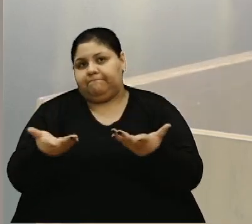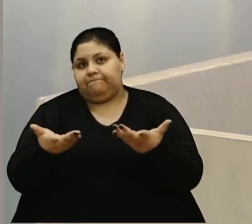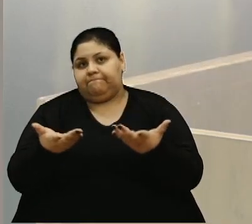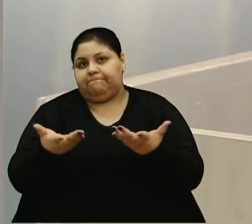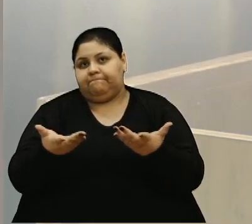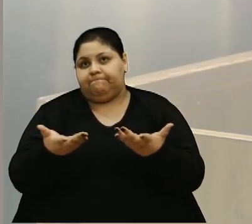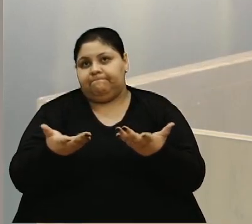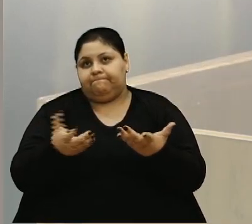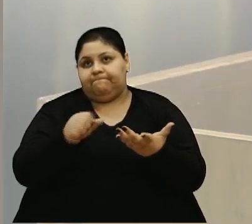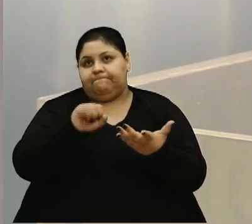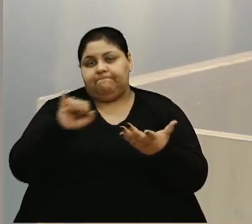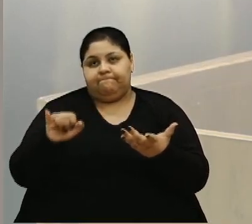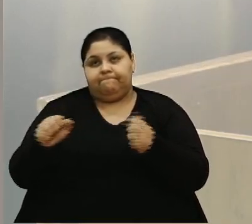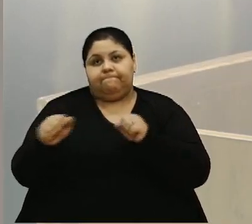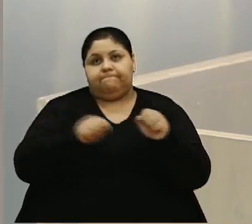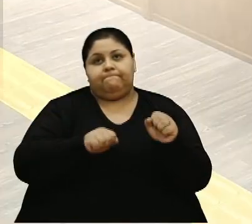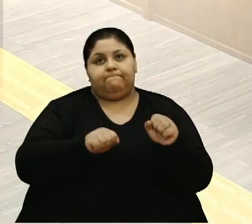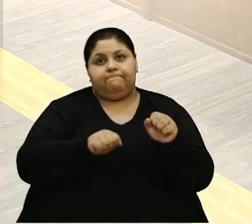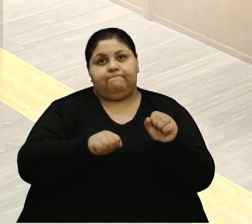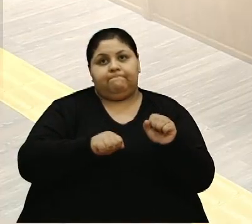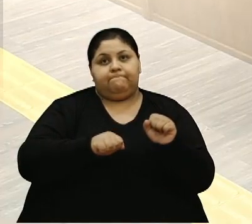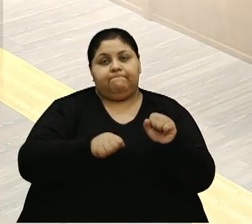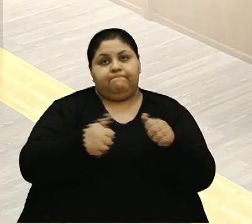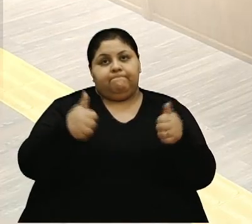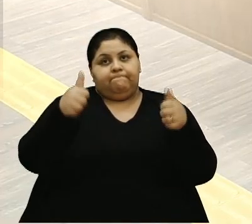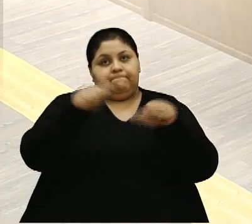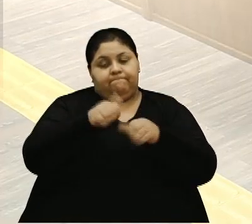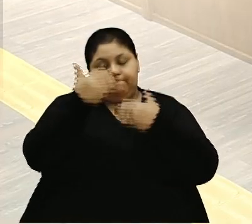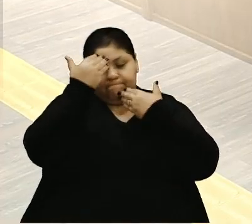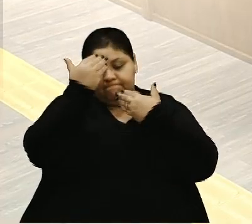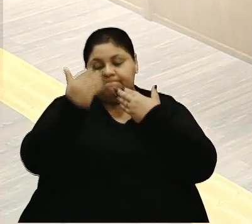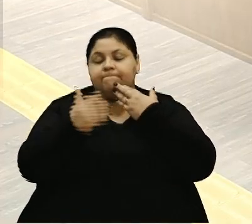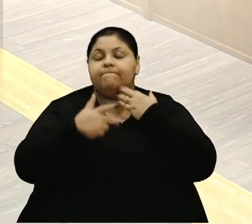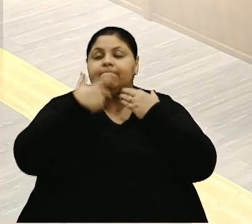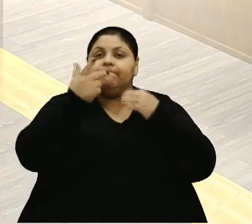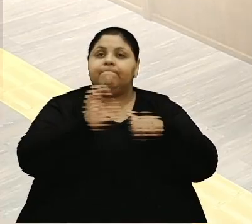temos indo a ladeira abaixo. Meu muito obrigado. Declaração de líder, bancada do PC do B.